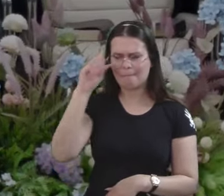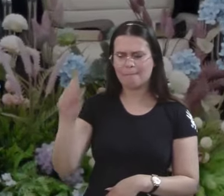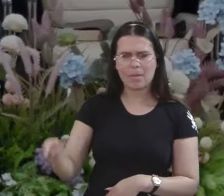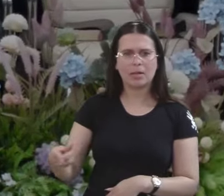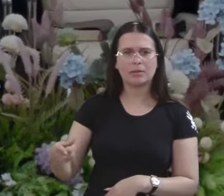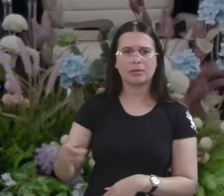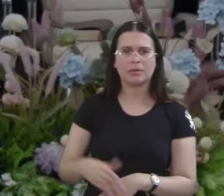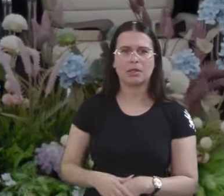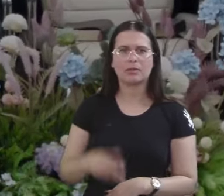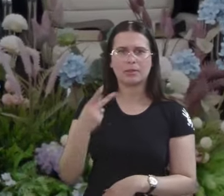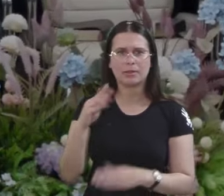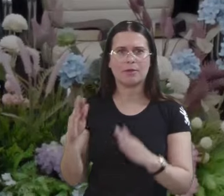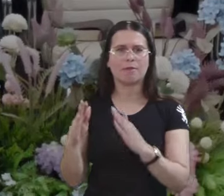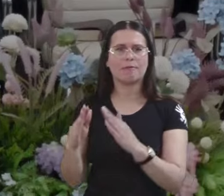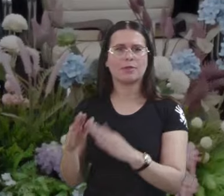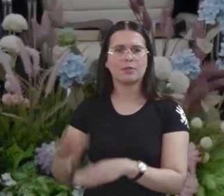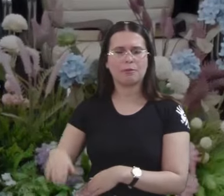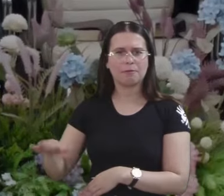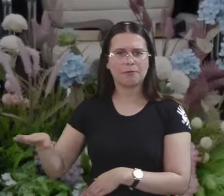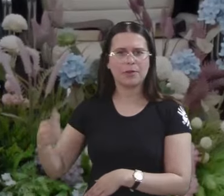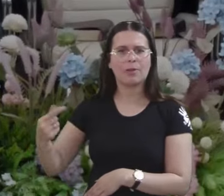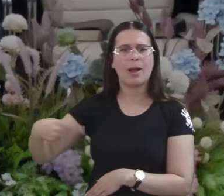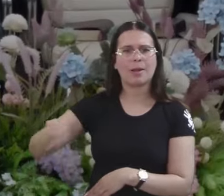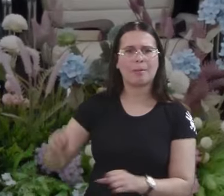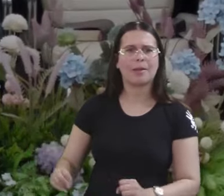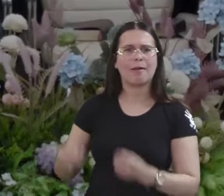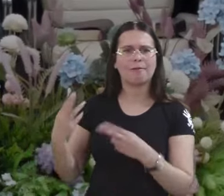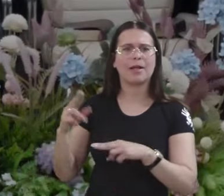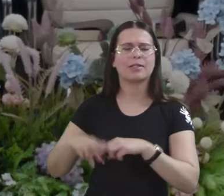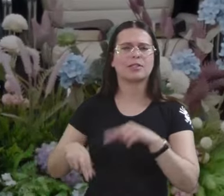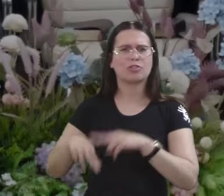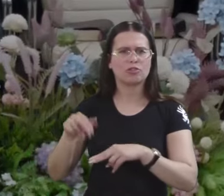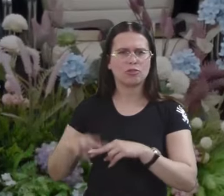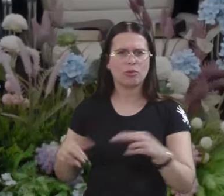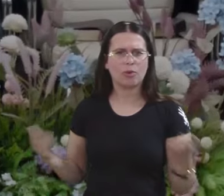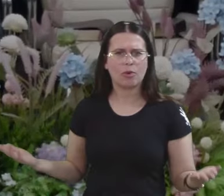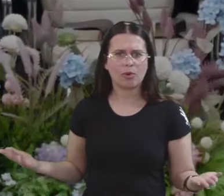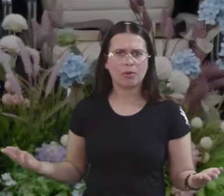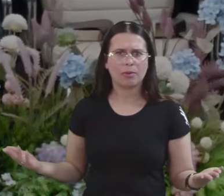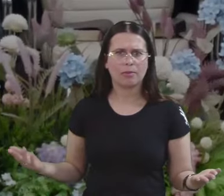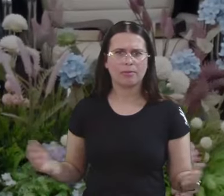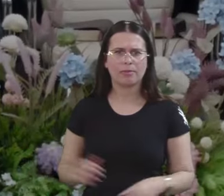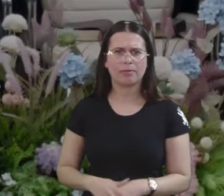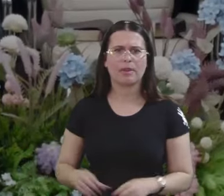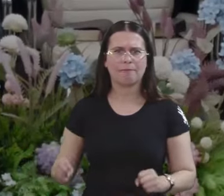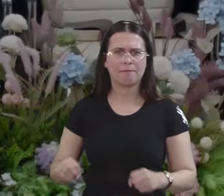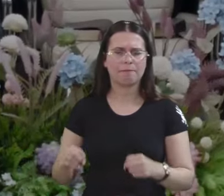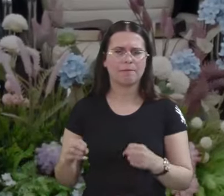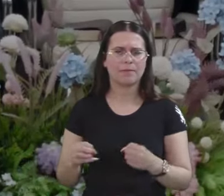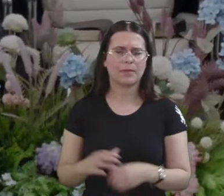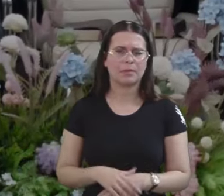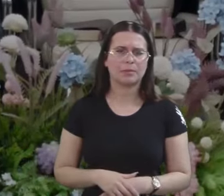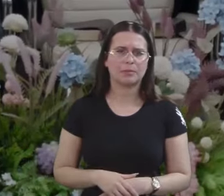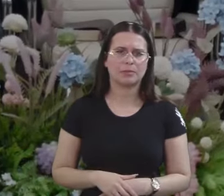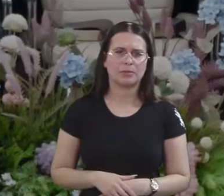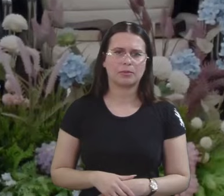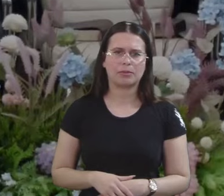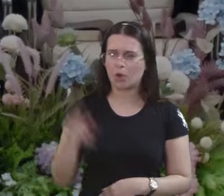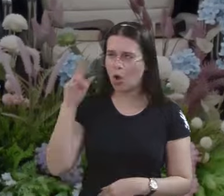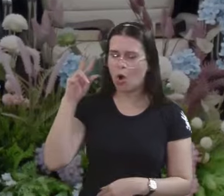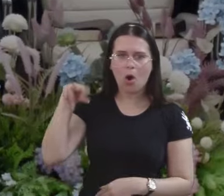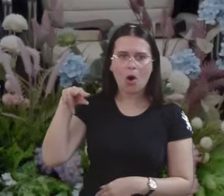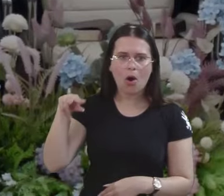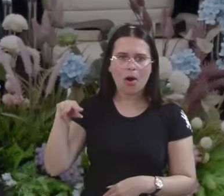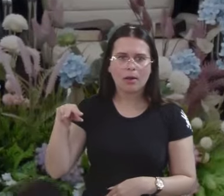vista o Halloween, não vista o símbolo do... Pastor, não tem nada a ver, não tem... olha para a América, olha para os Estados Unidos, o